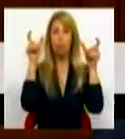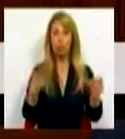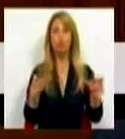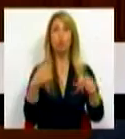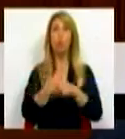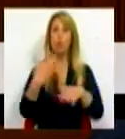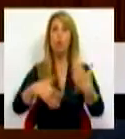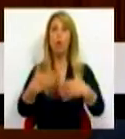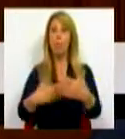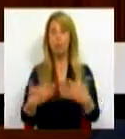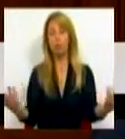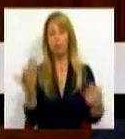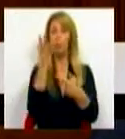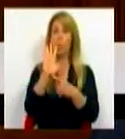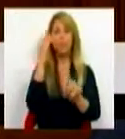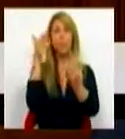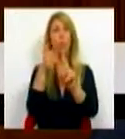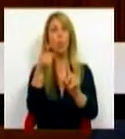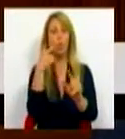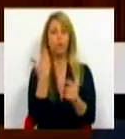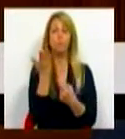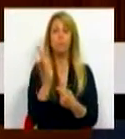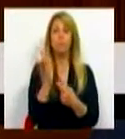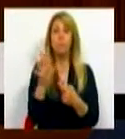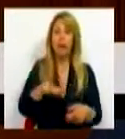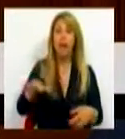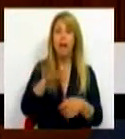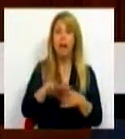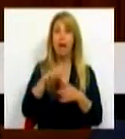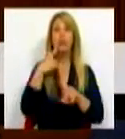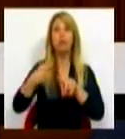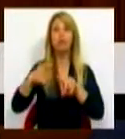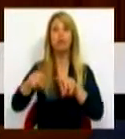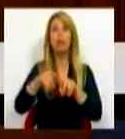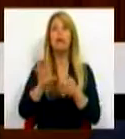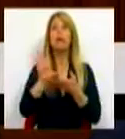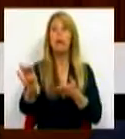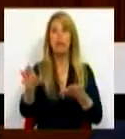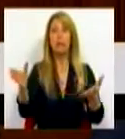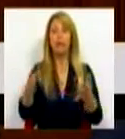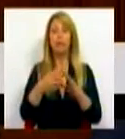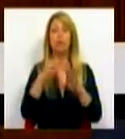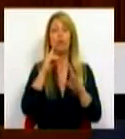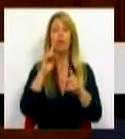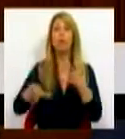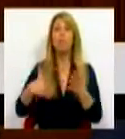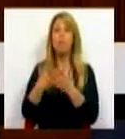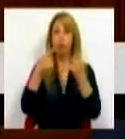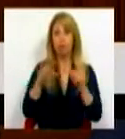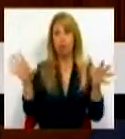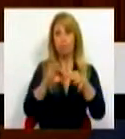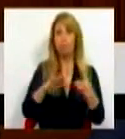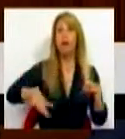das operações. E para dar um exemplo mais concreto na área de crédito, as propostas de crédito tinham origem na área comercial,